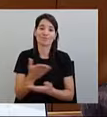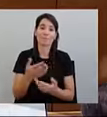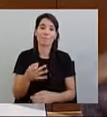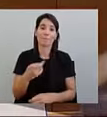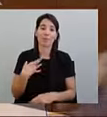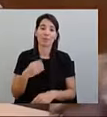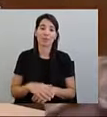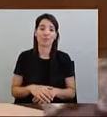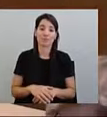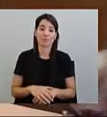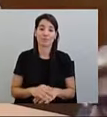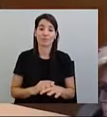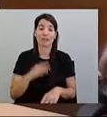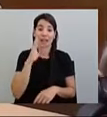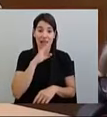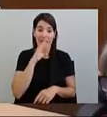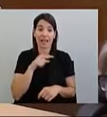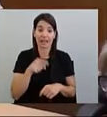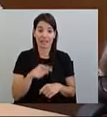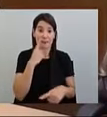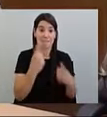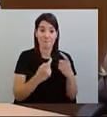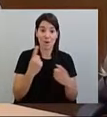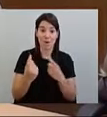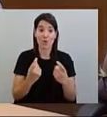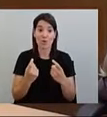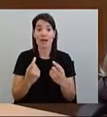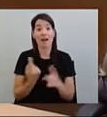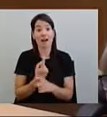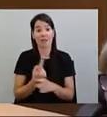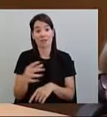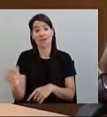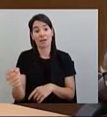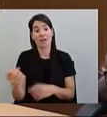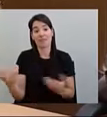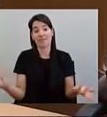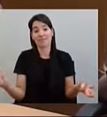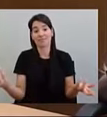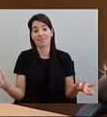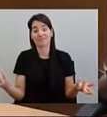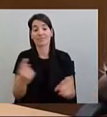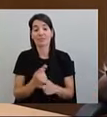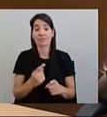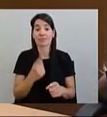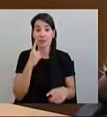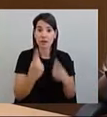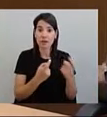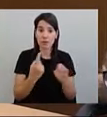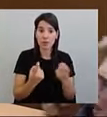quem porcos busca até as moitas lhe roncam. Porquê? Quem porcos buscam até as moitas lhe